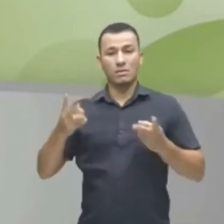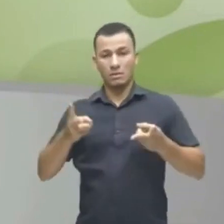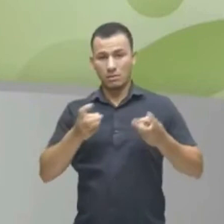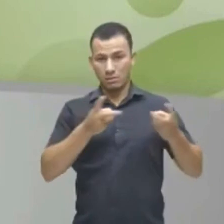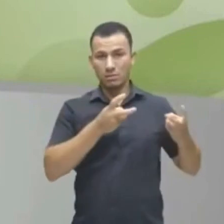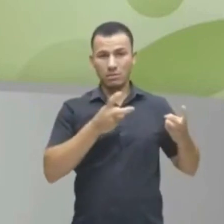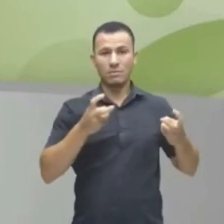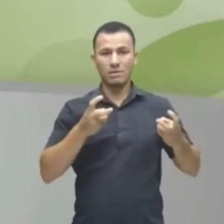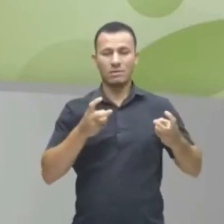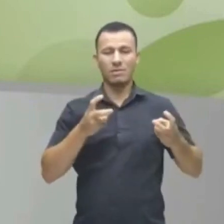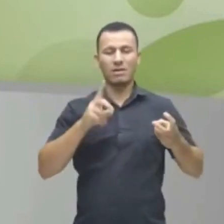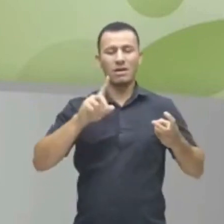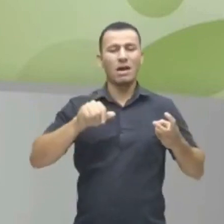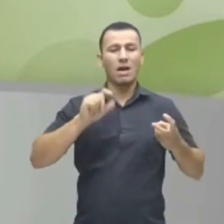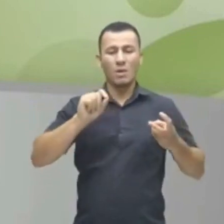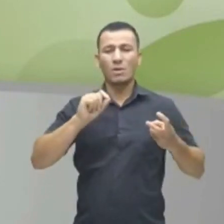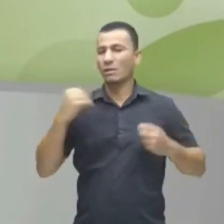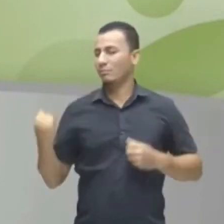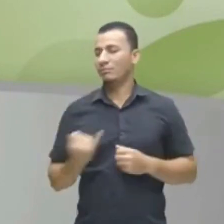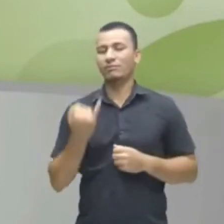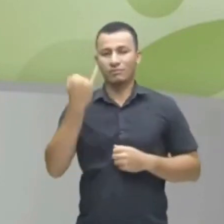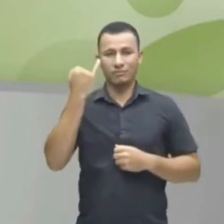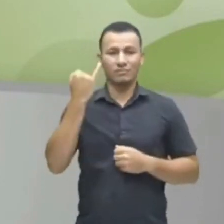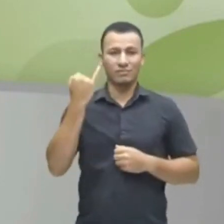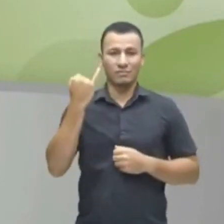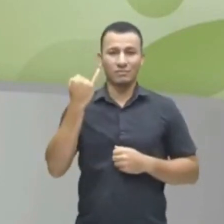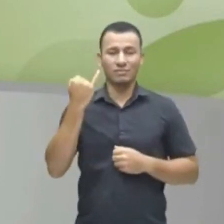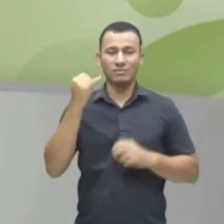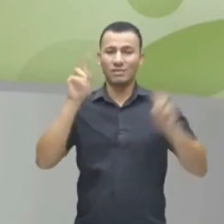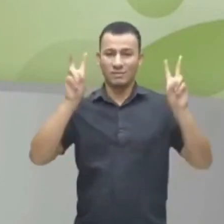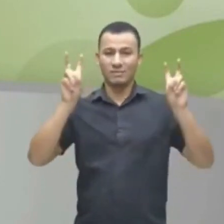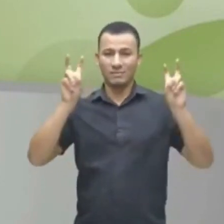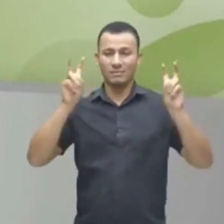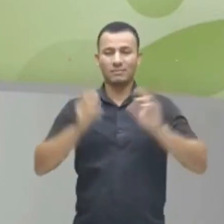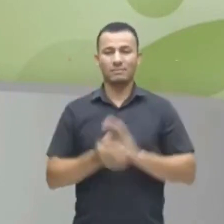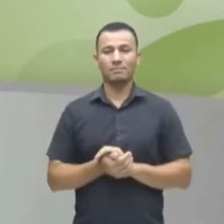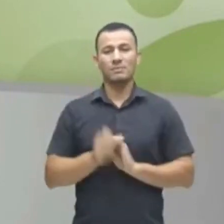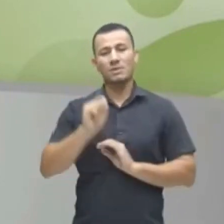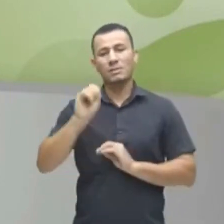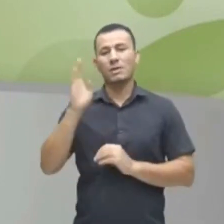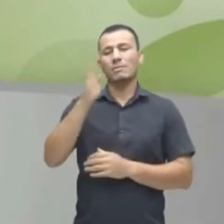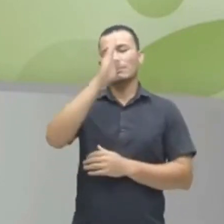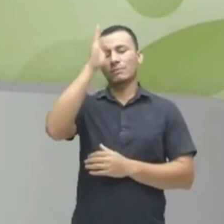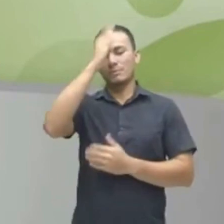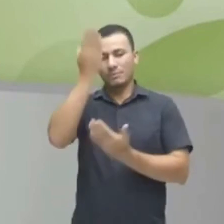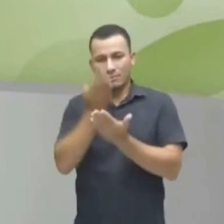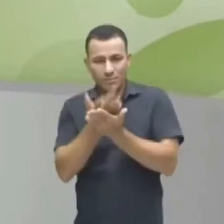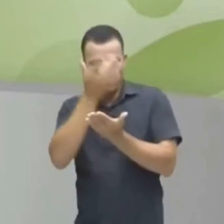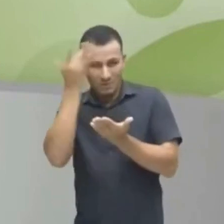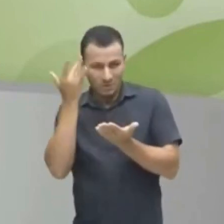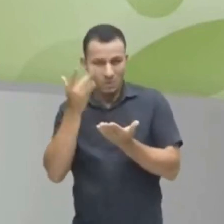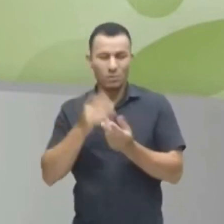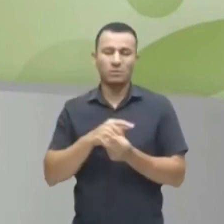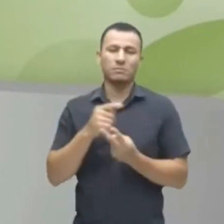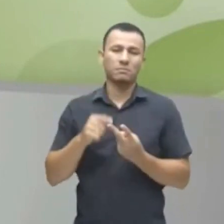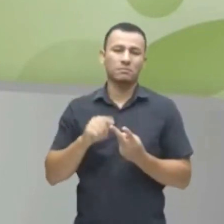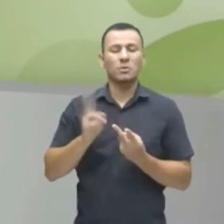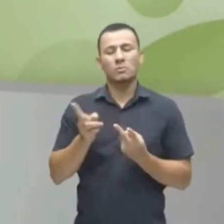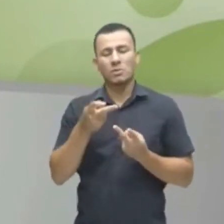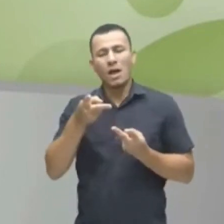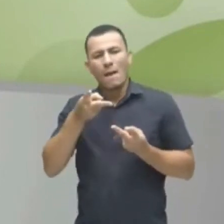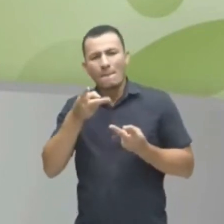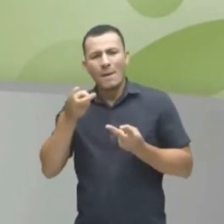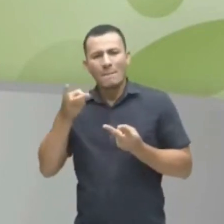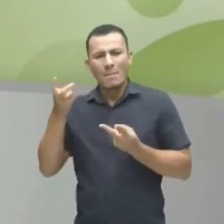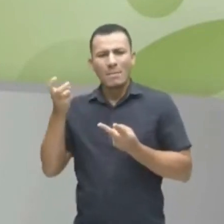que esse é um sistema muito importante, né? Numa condição de um desmaio, numa condição em que você percebe que tem